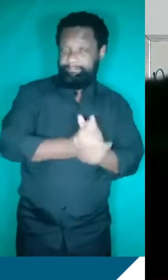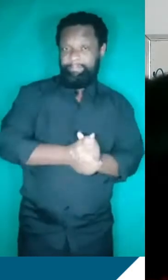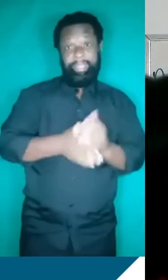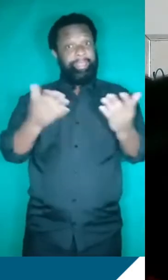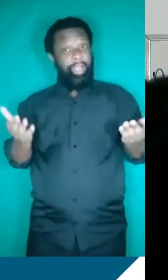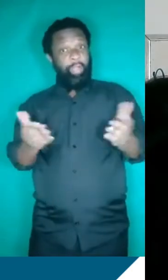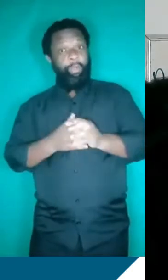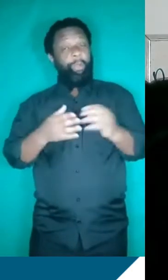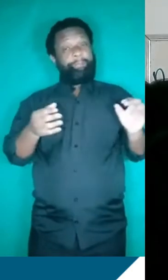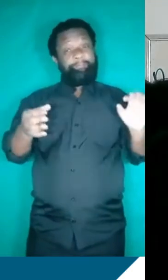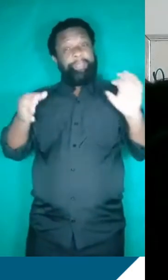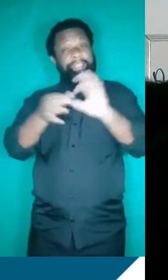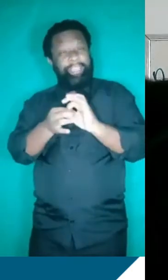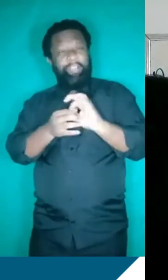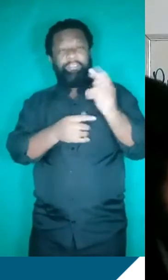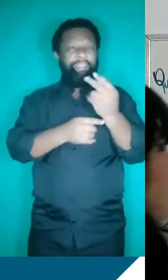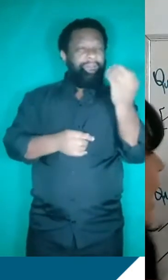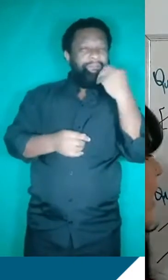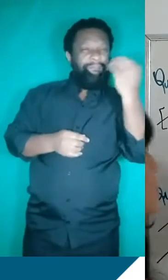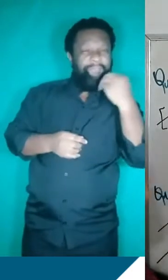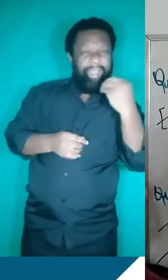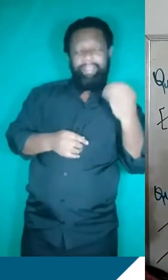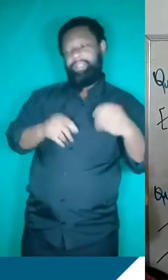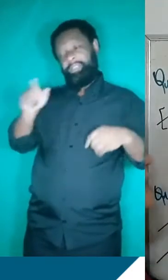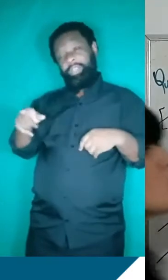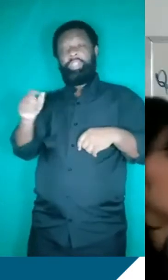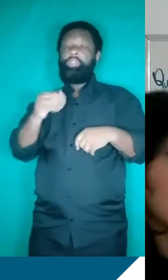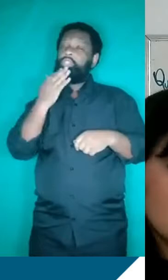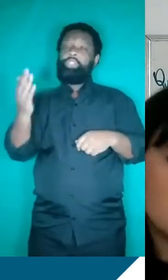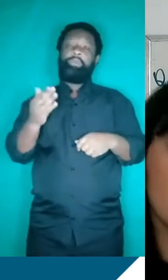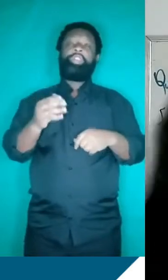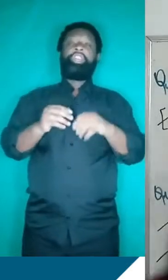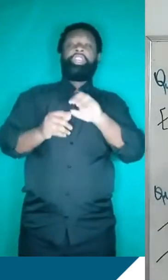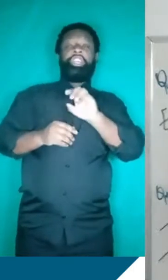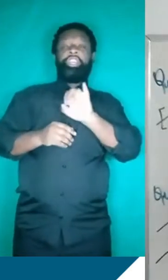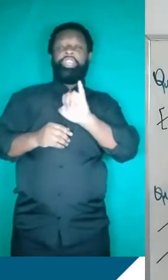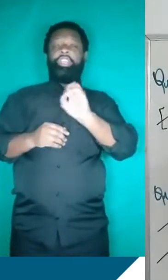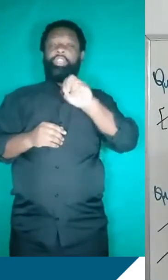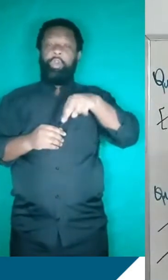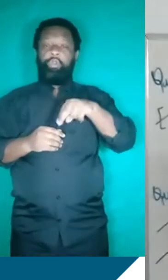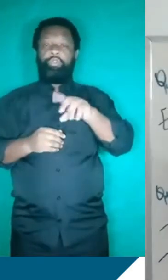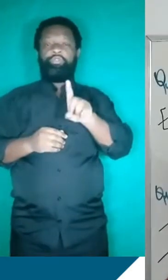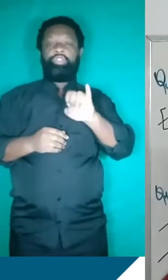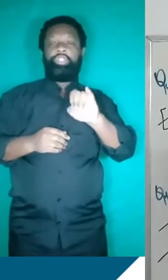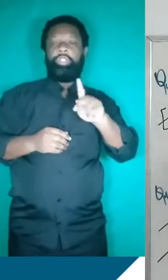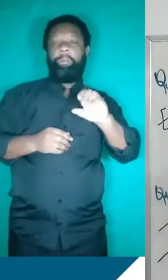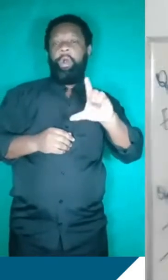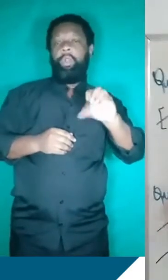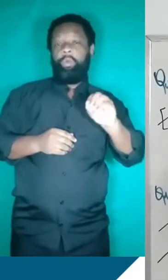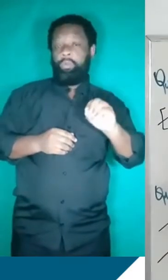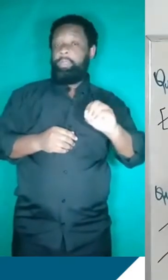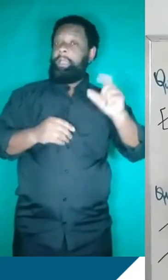bem? Então, as ligações de hidrogênio são mais fracas do que as interações do tipo íon dipolo e por isso,